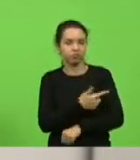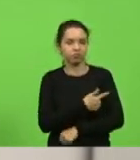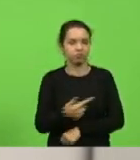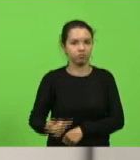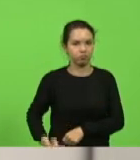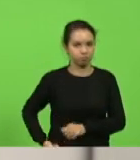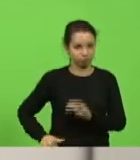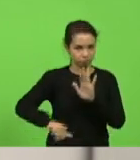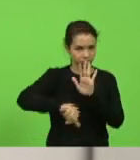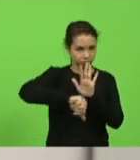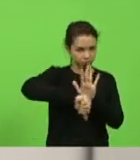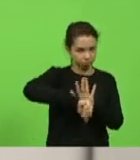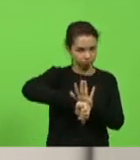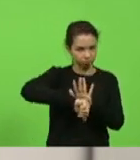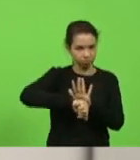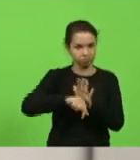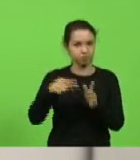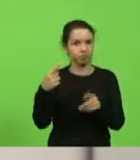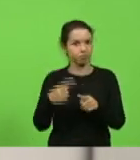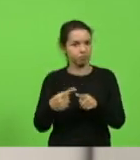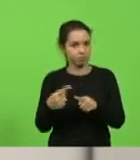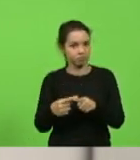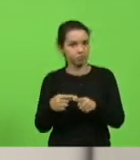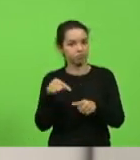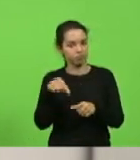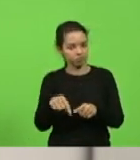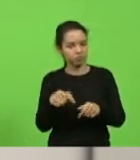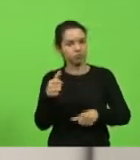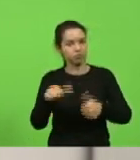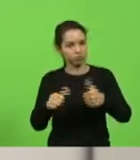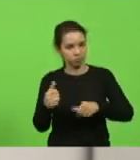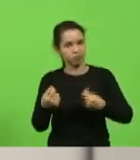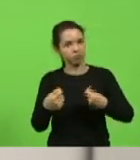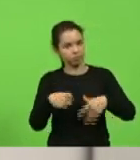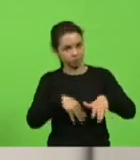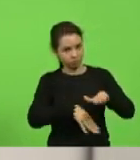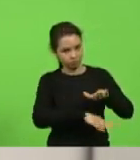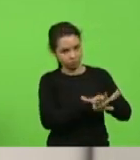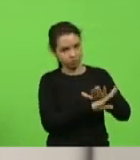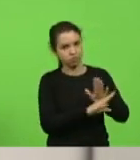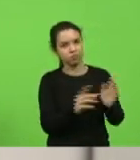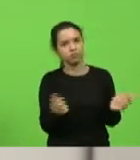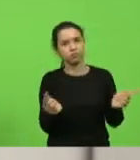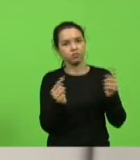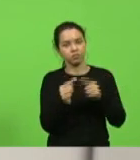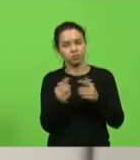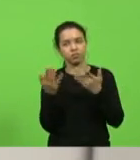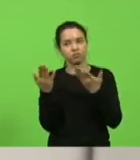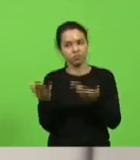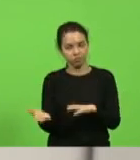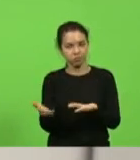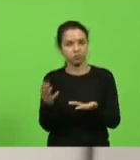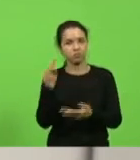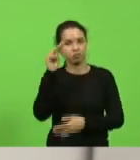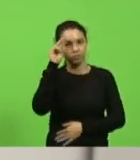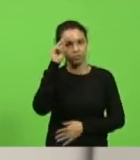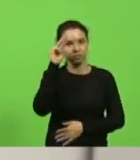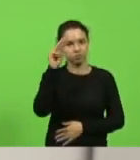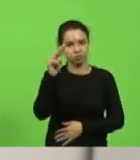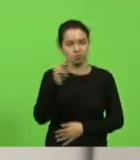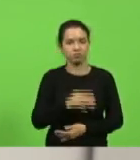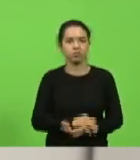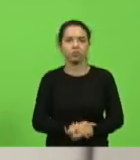apurados, razão pela qual o inquérito deve ser arquivado em relação a Carlos Moisés da Silva, fecha aspas. Com base